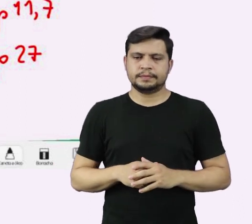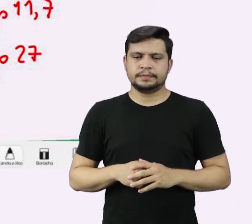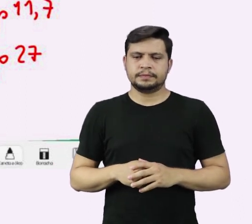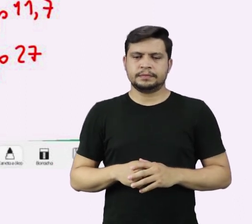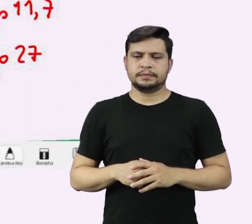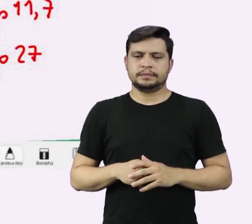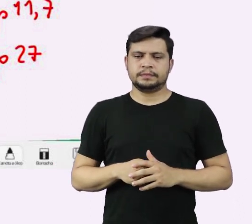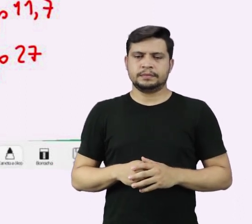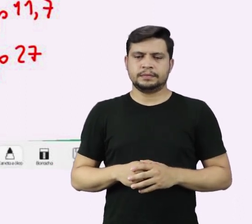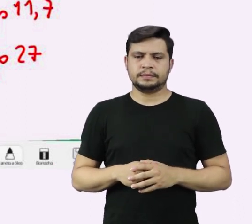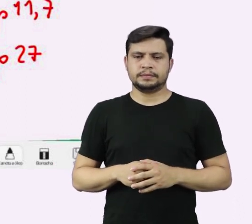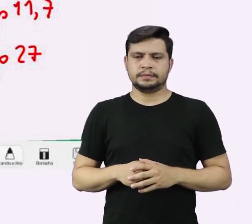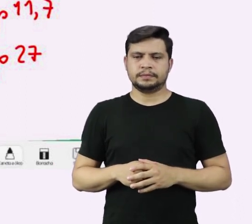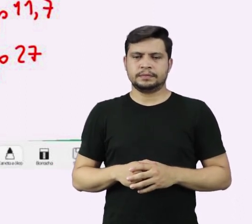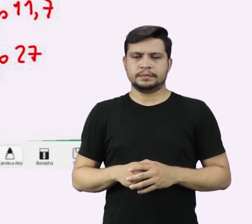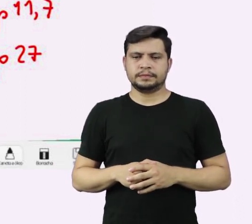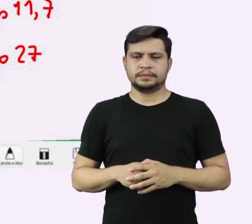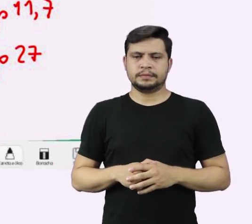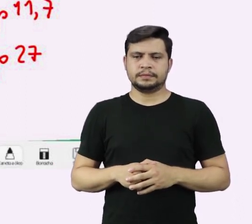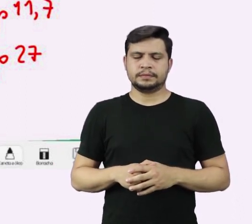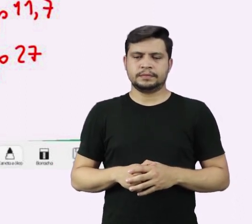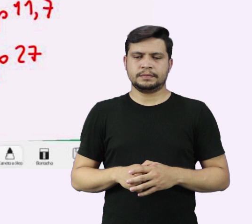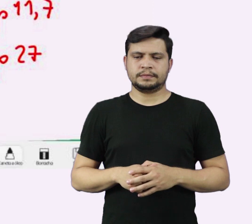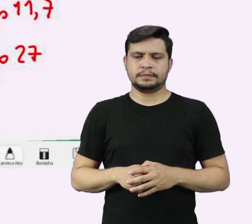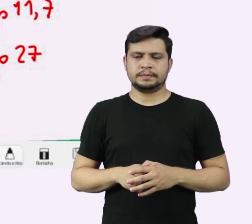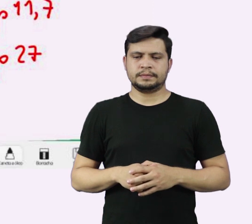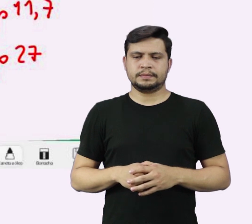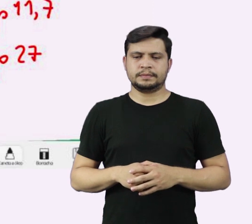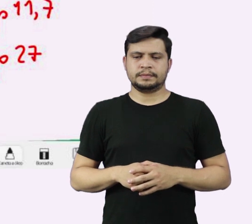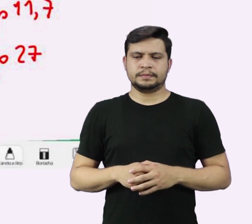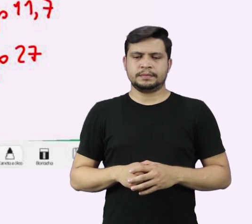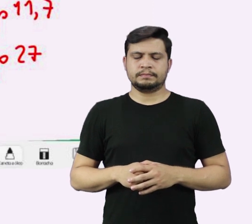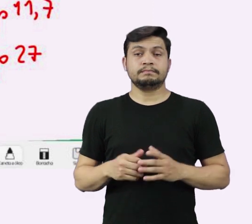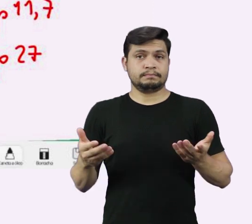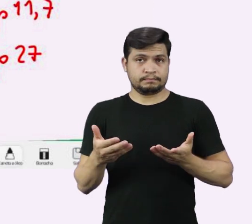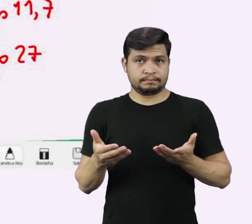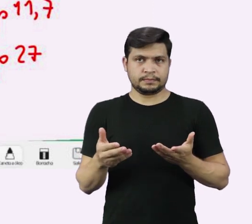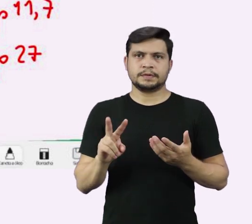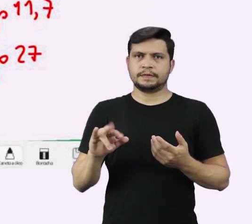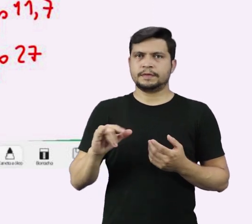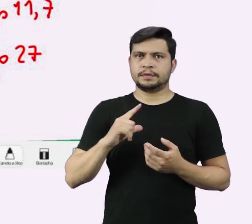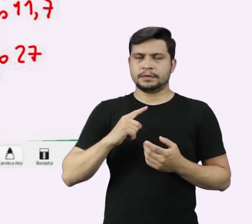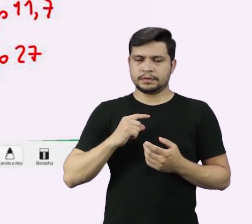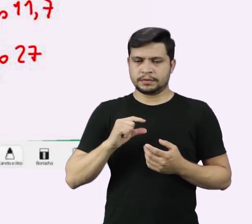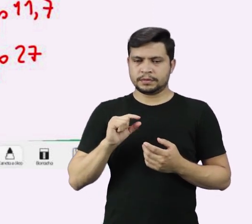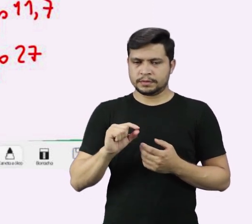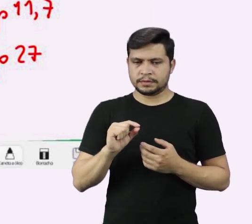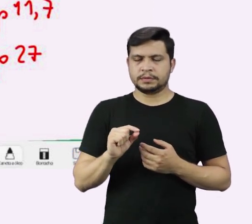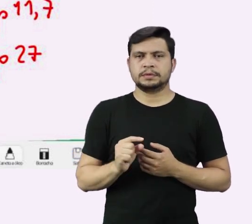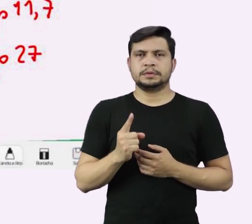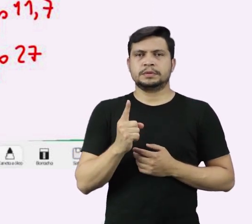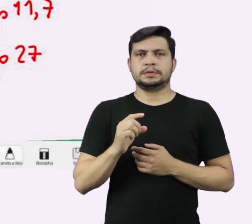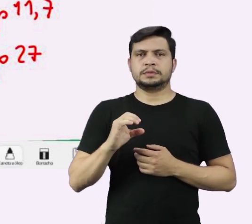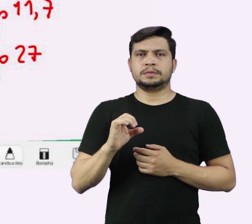4. Nesse caso específico aí, eu vou ter 106, né? Multiplicado pela resistividade, então